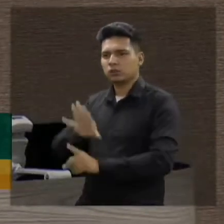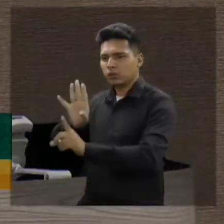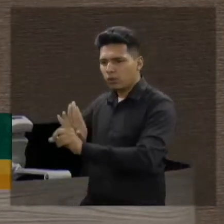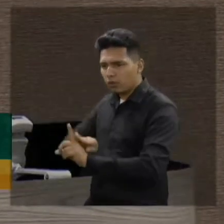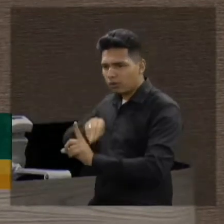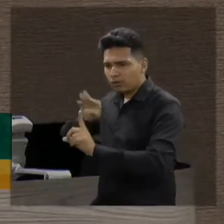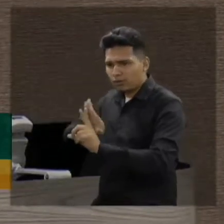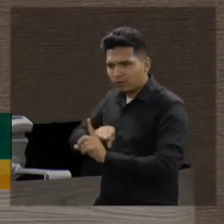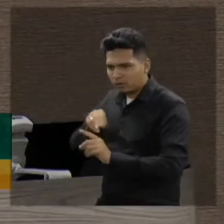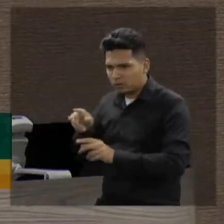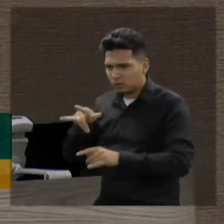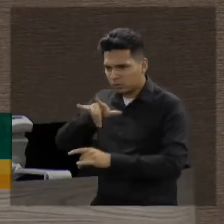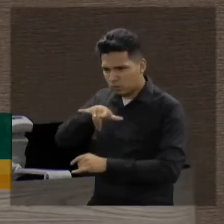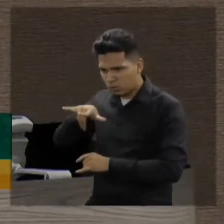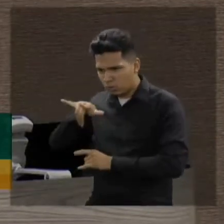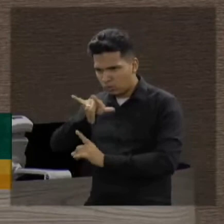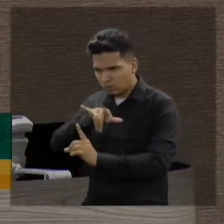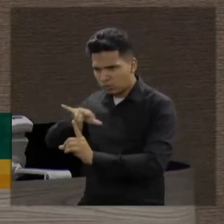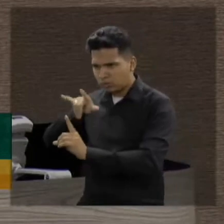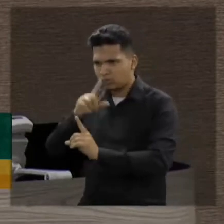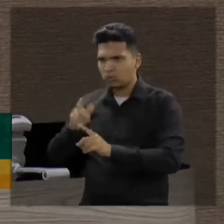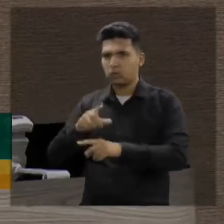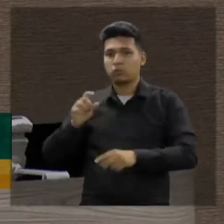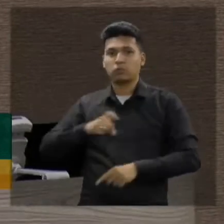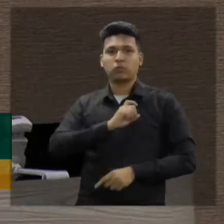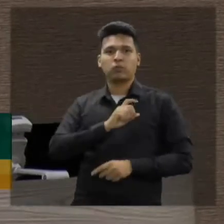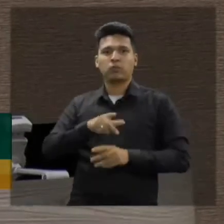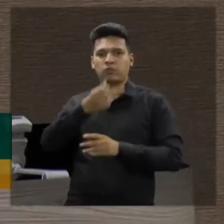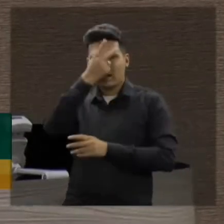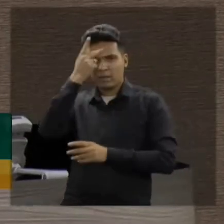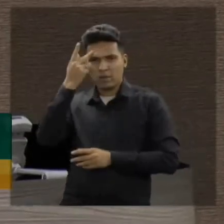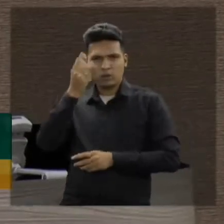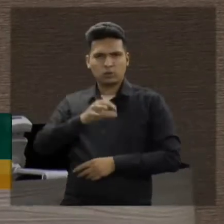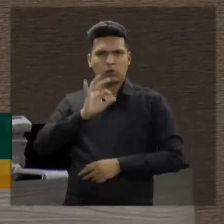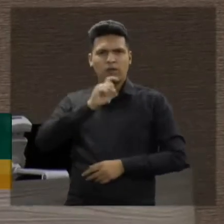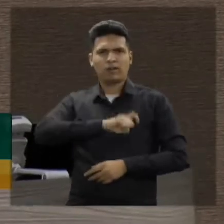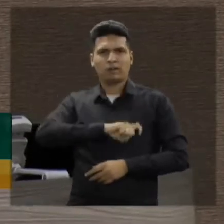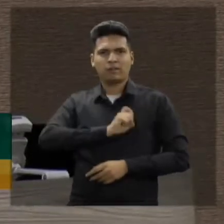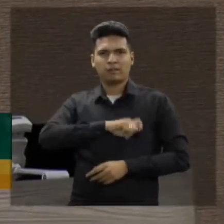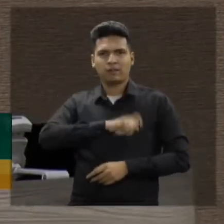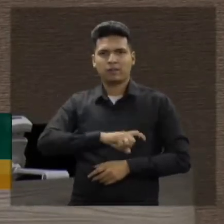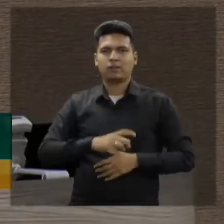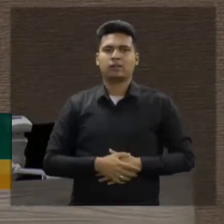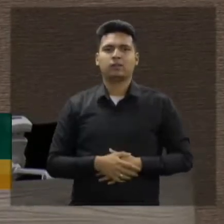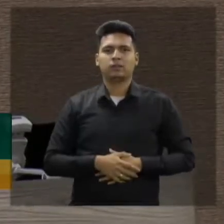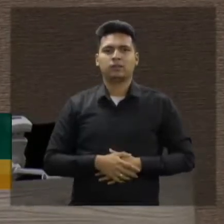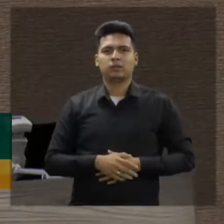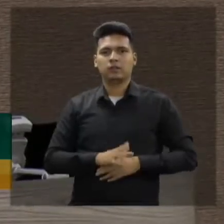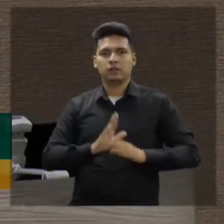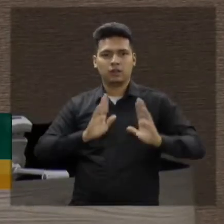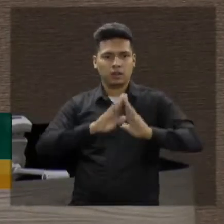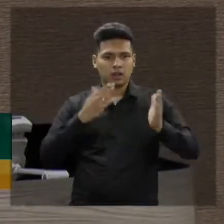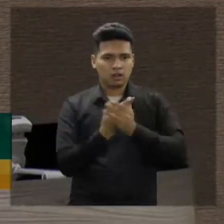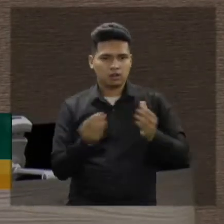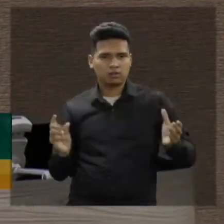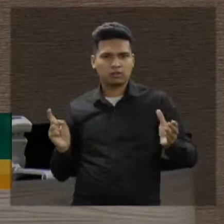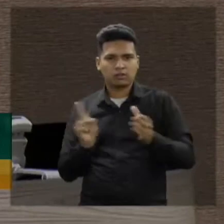seduzidas por um bando de canalhas dentro do ambiente